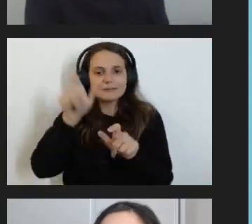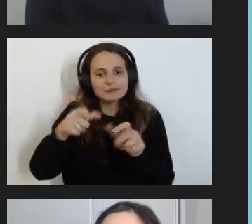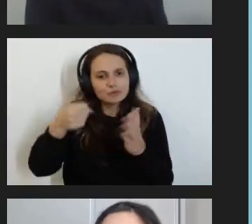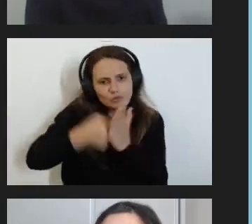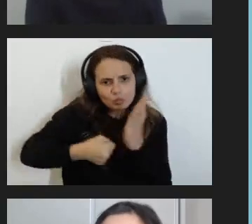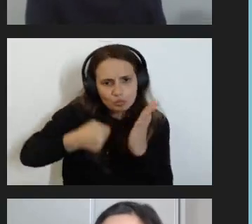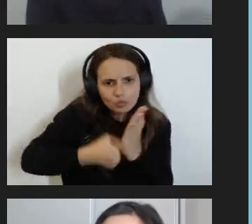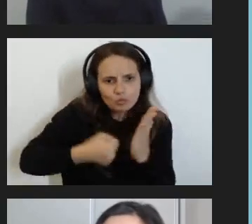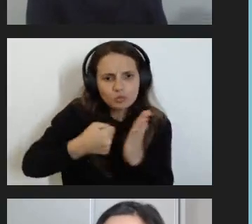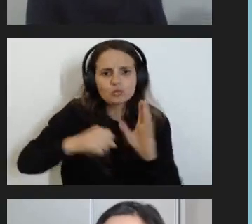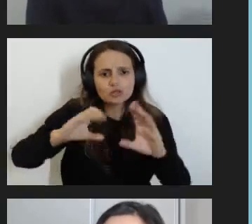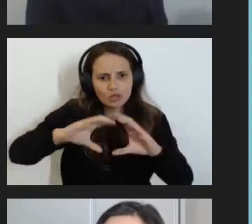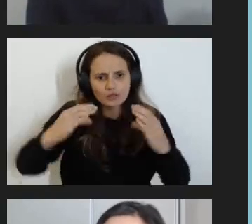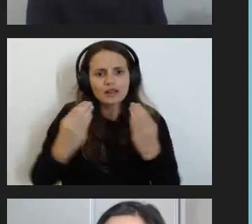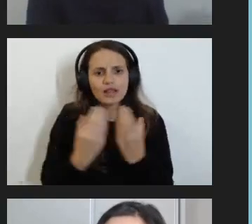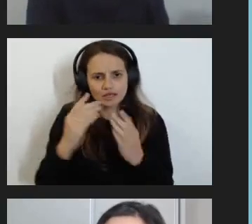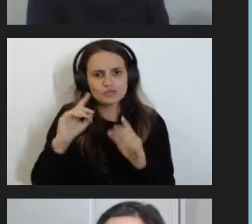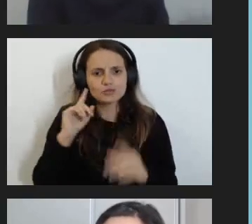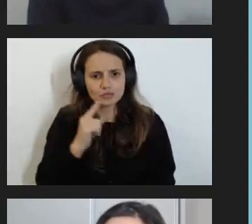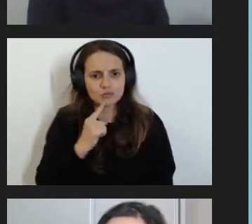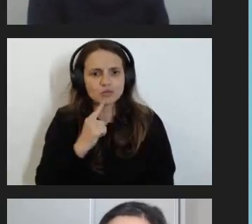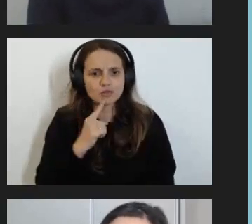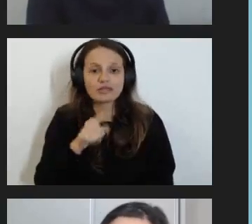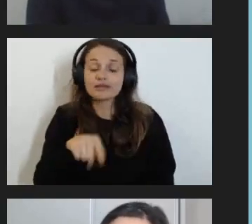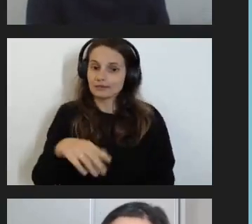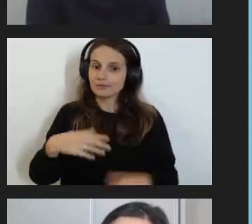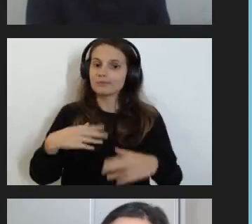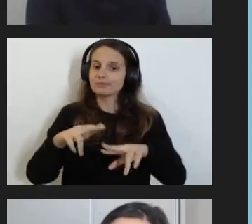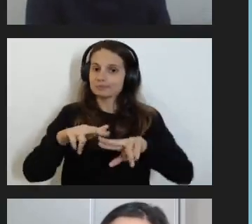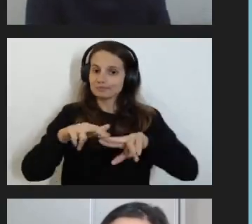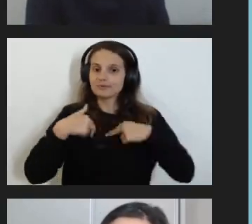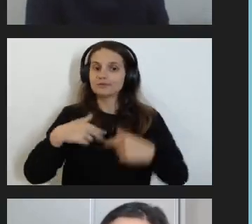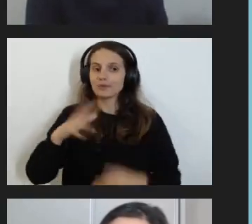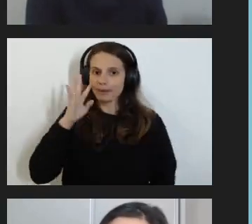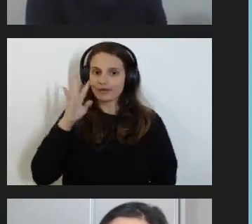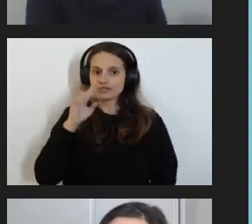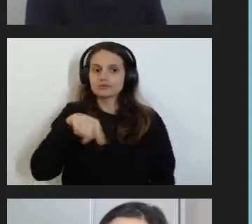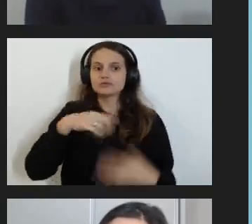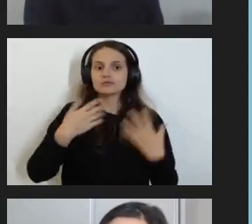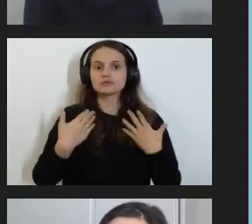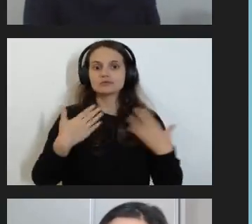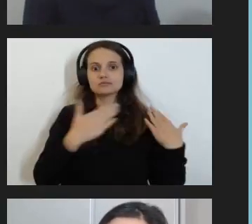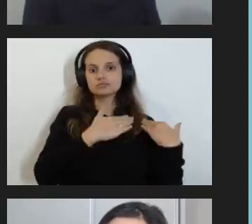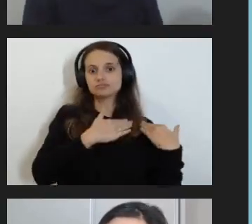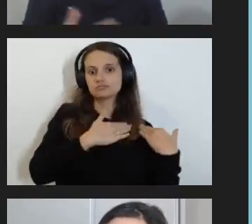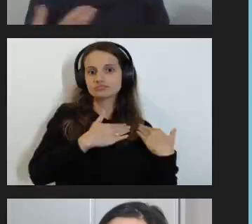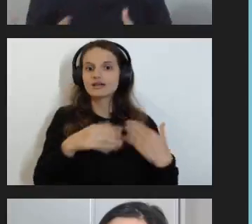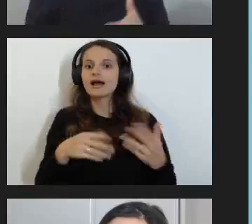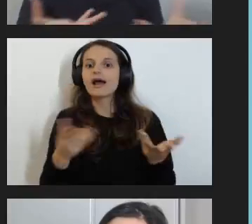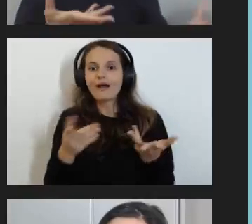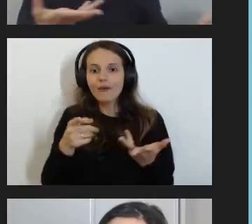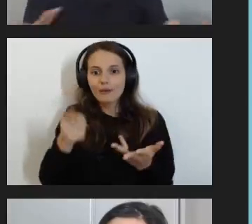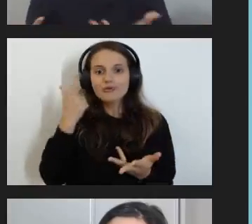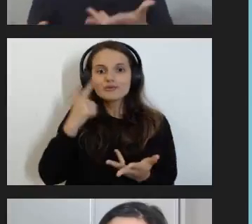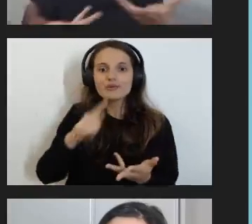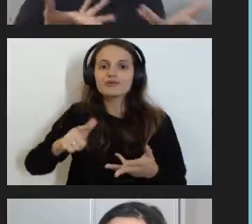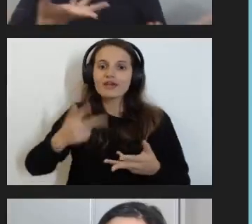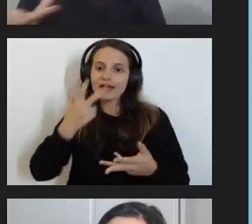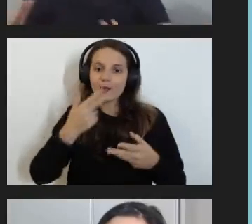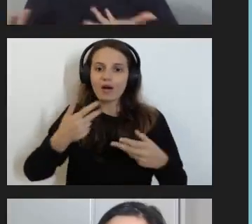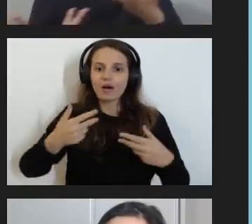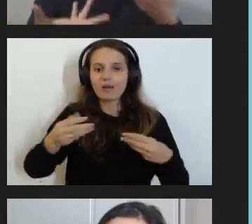ASMAN. Então, assim, imagino que deve ter sido bem cansativo e que hoje você consegue manejar